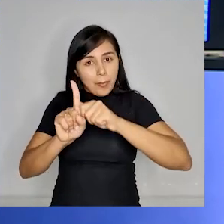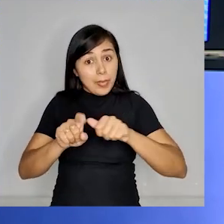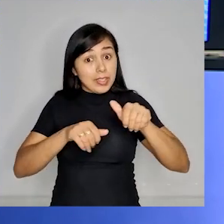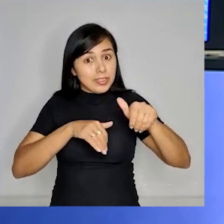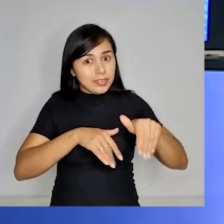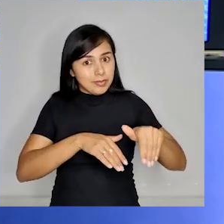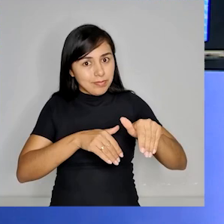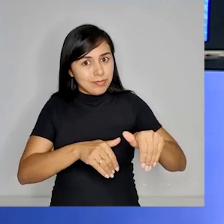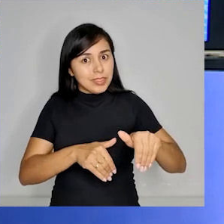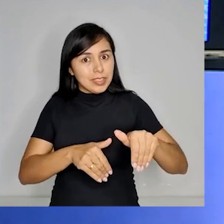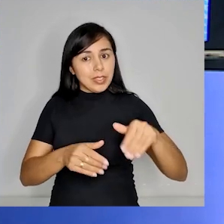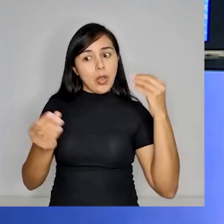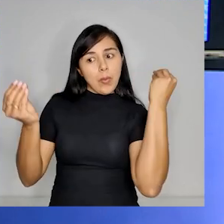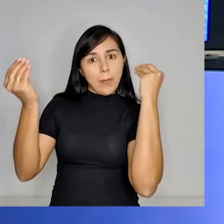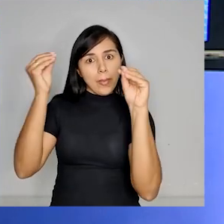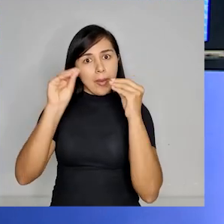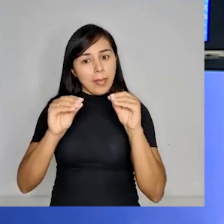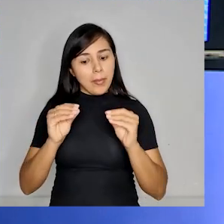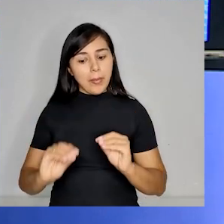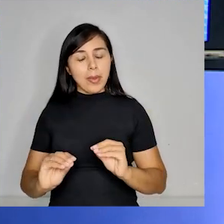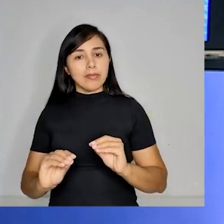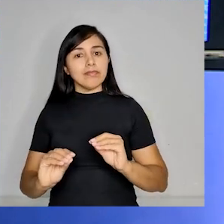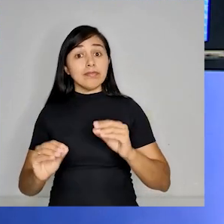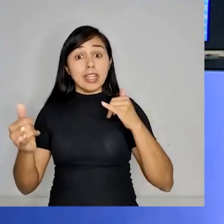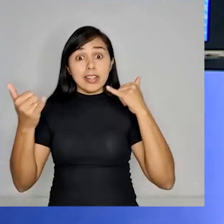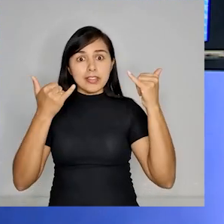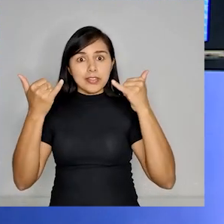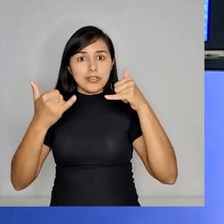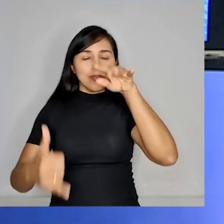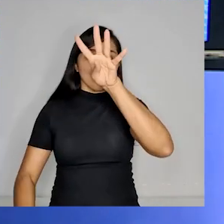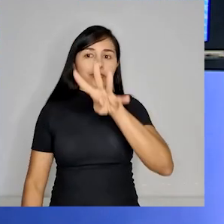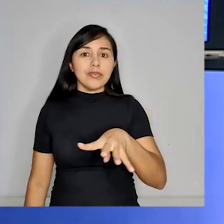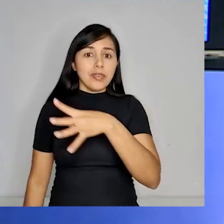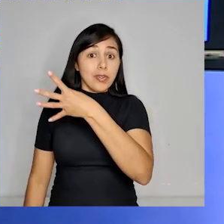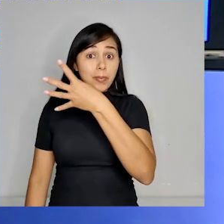máximas registradas aí, no caso o mês de setembro.